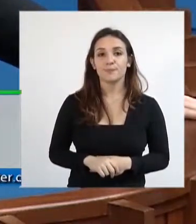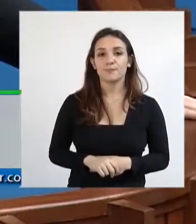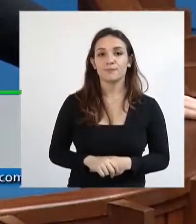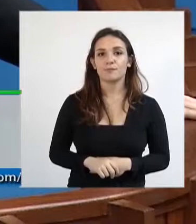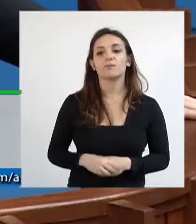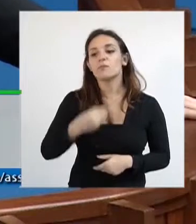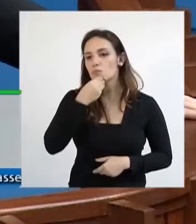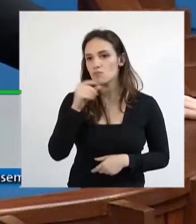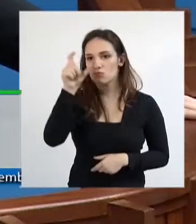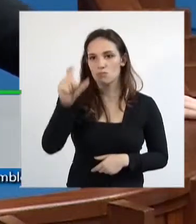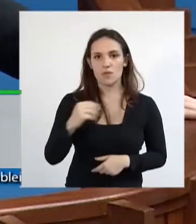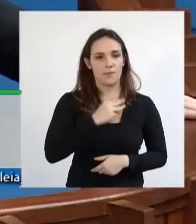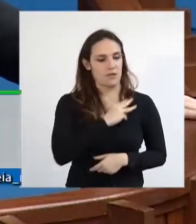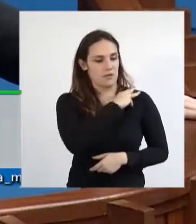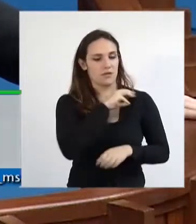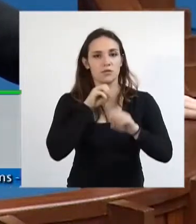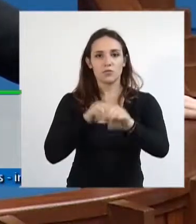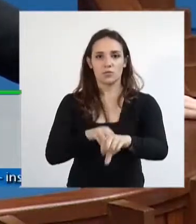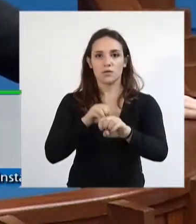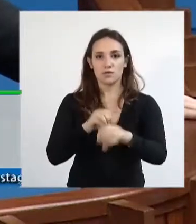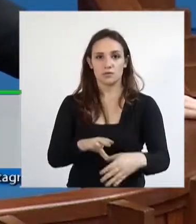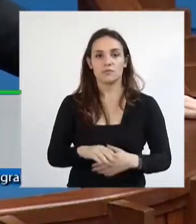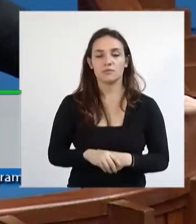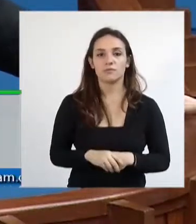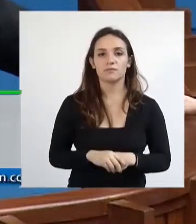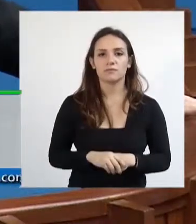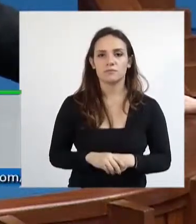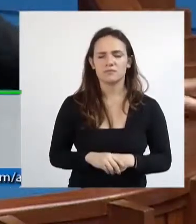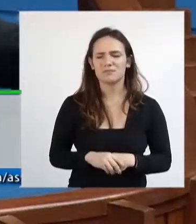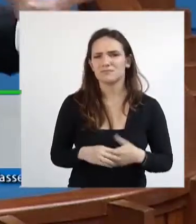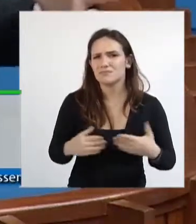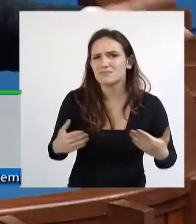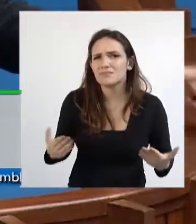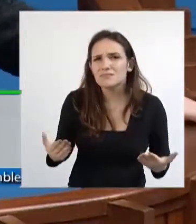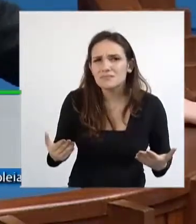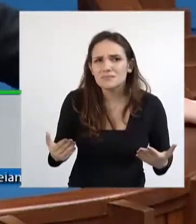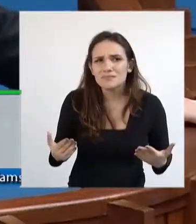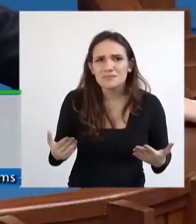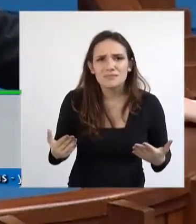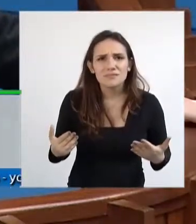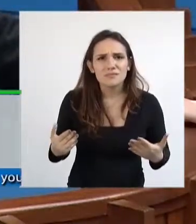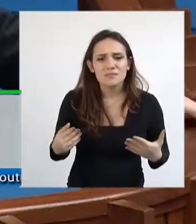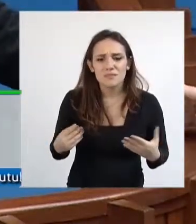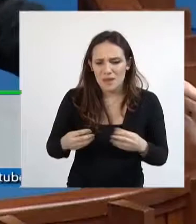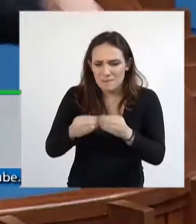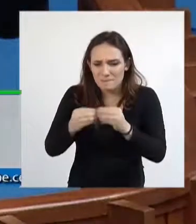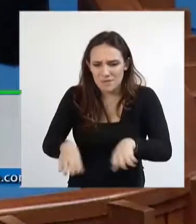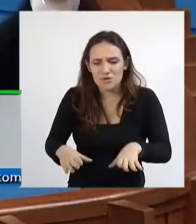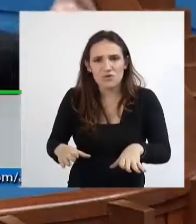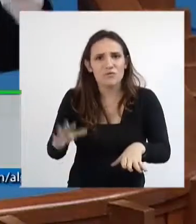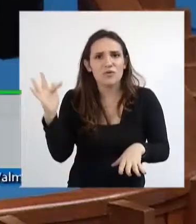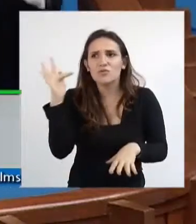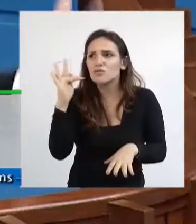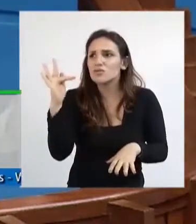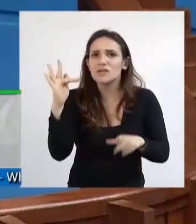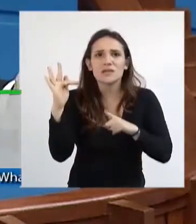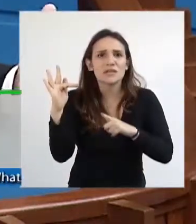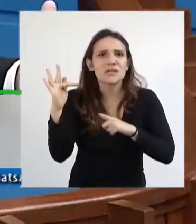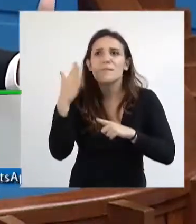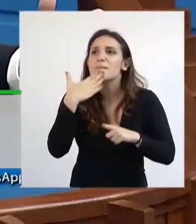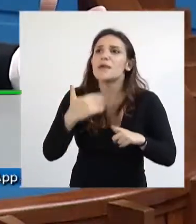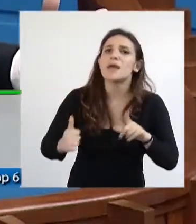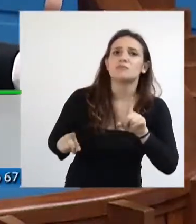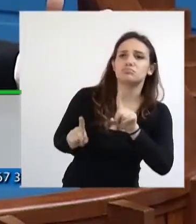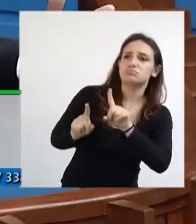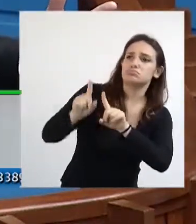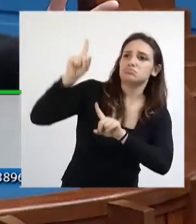o ministro da Educação, ele acabou atacando universidades que têm os melhores desempenhos,